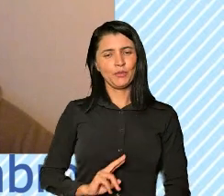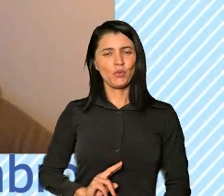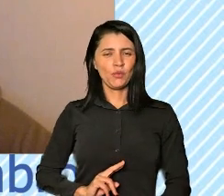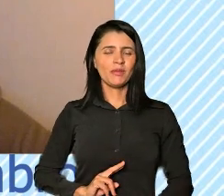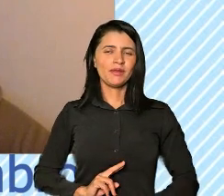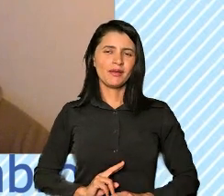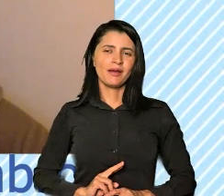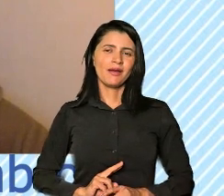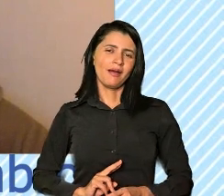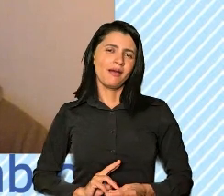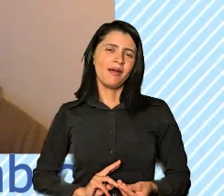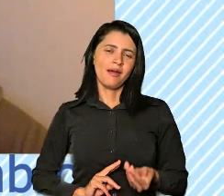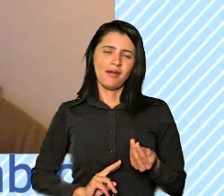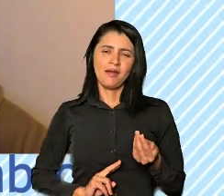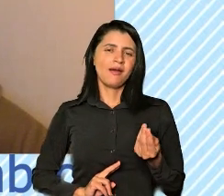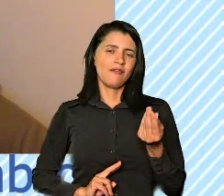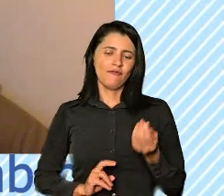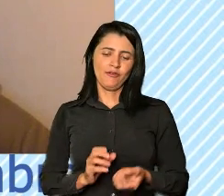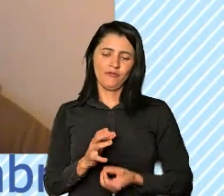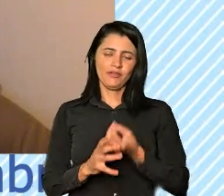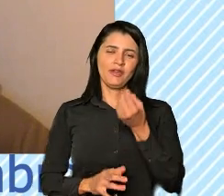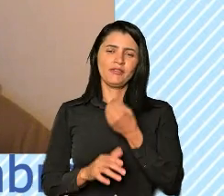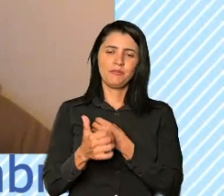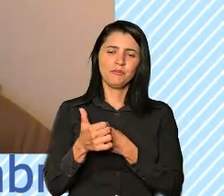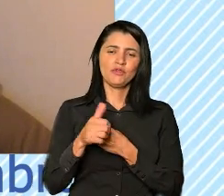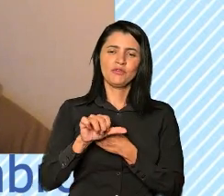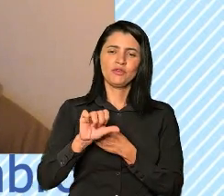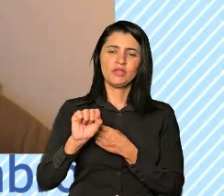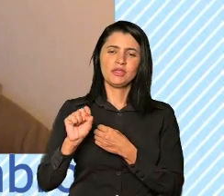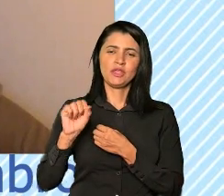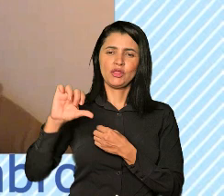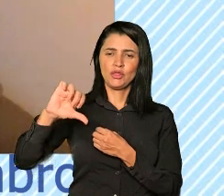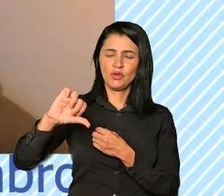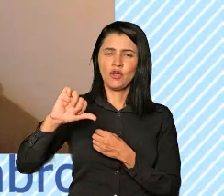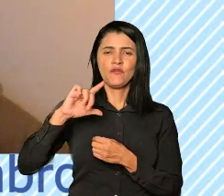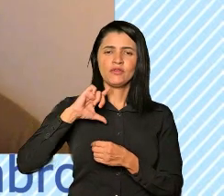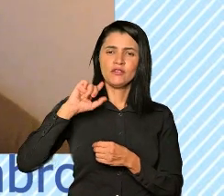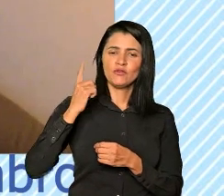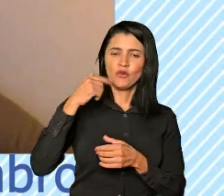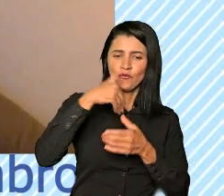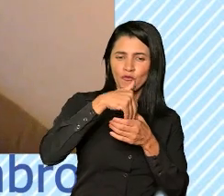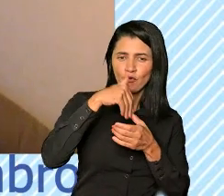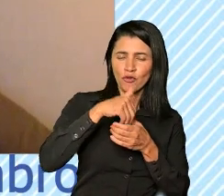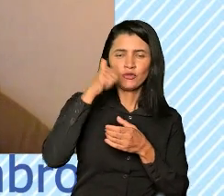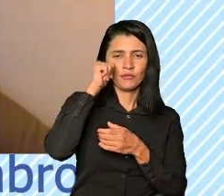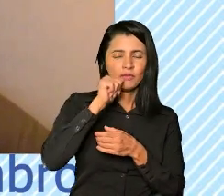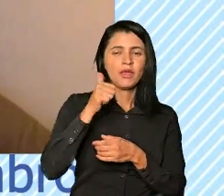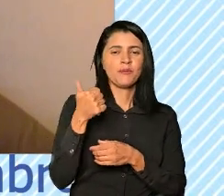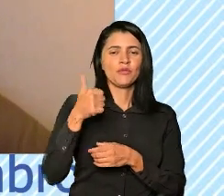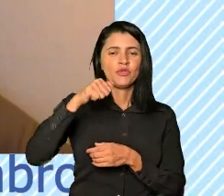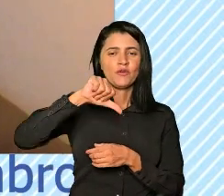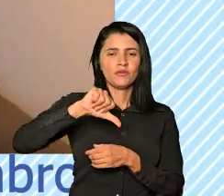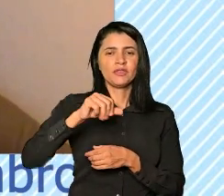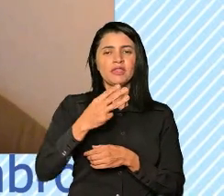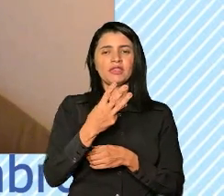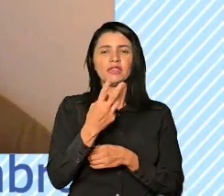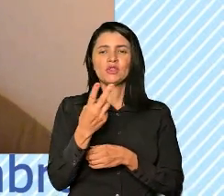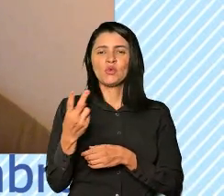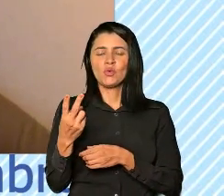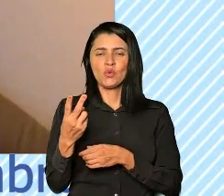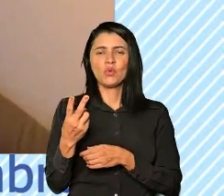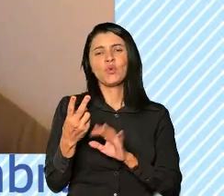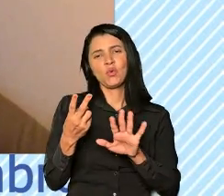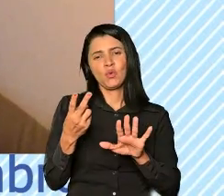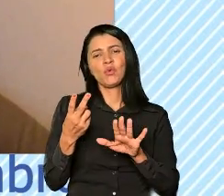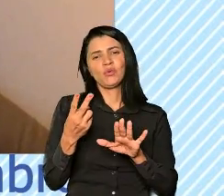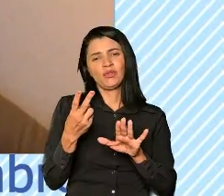ela foi fundada em 1889, a nossa república, a gente teve só o voto da mulher em 1932, ainda assim um voto